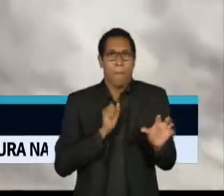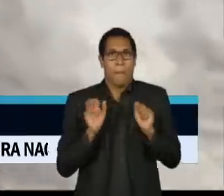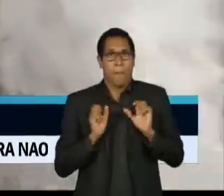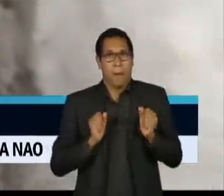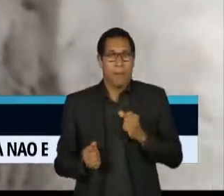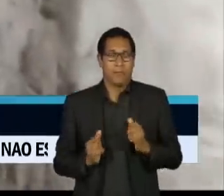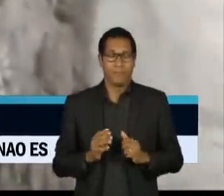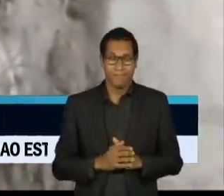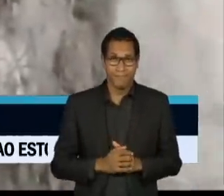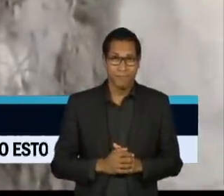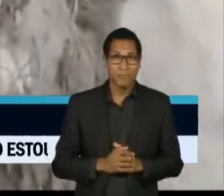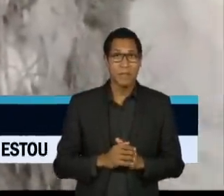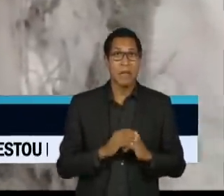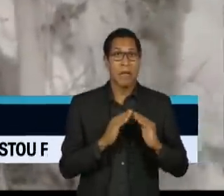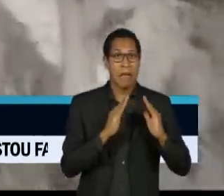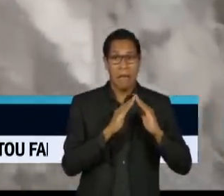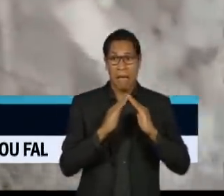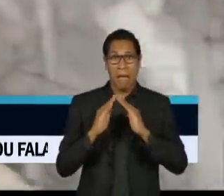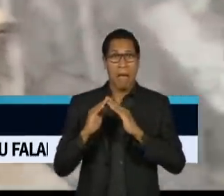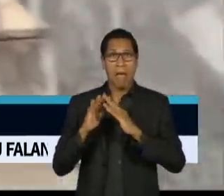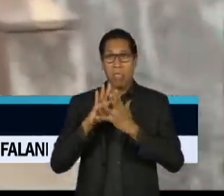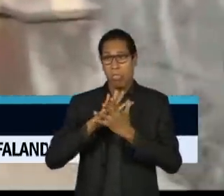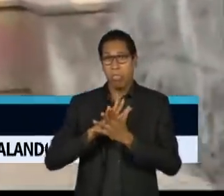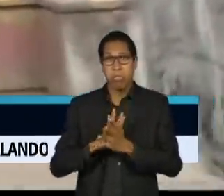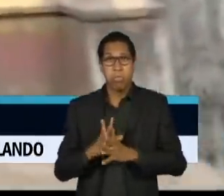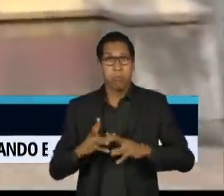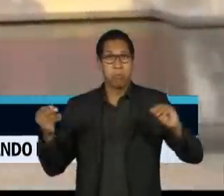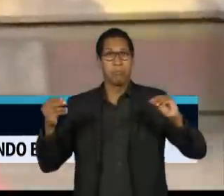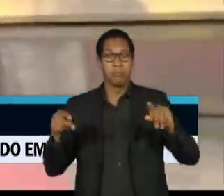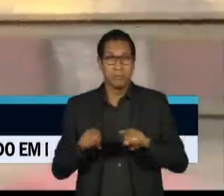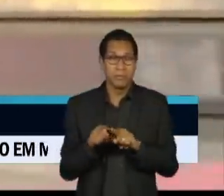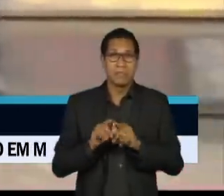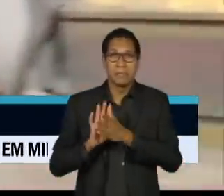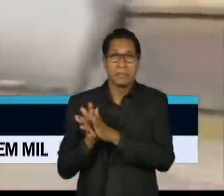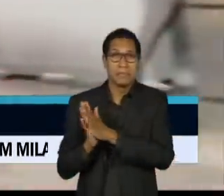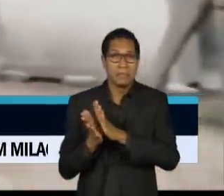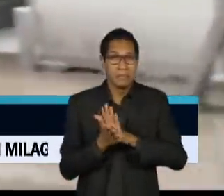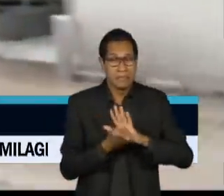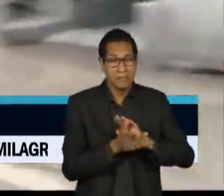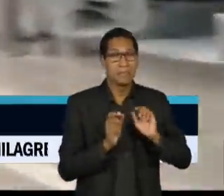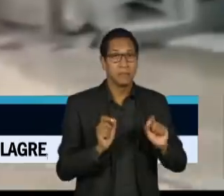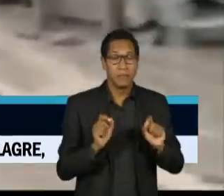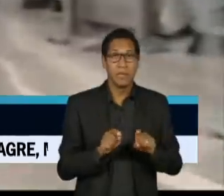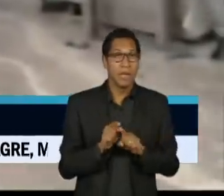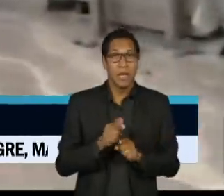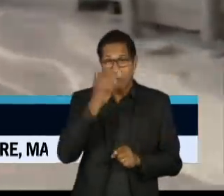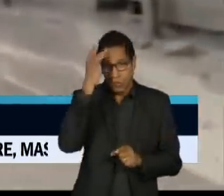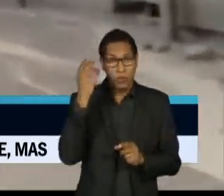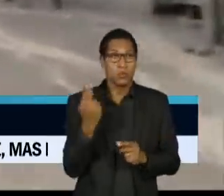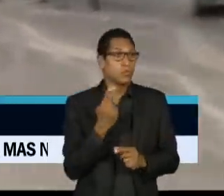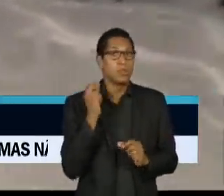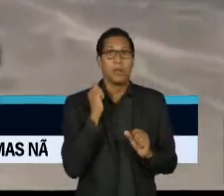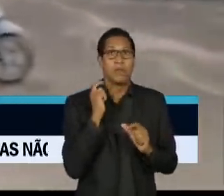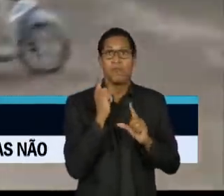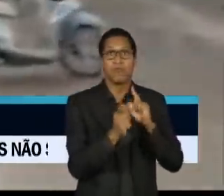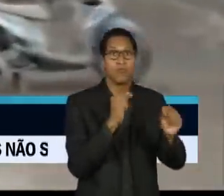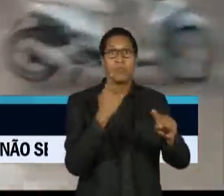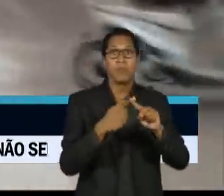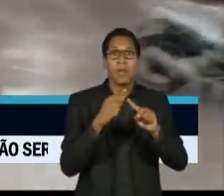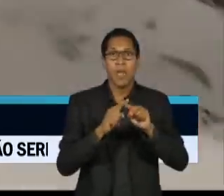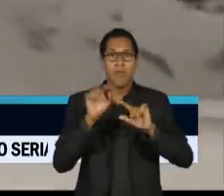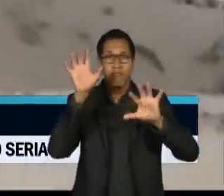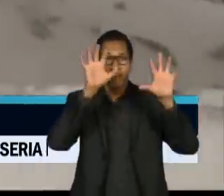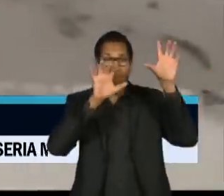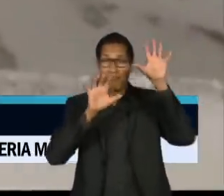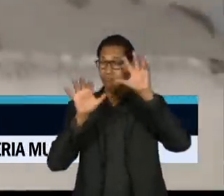Vilarejos inteiros foram destruídos. A retirada dos moradores foi prejudicada pela fumaça e por tempestades que aconteceram durante a